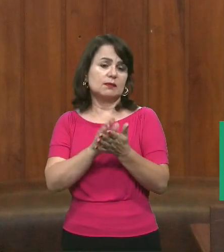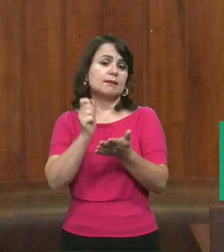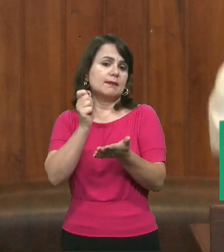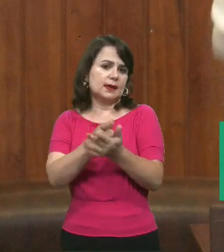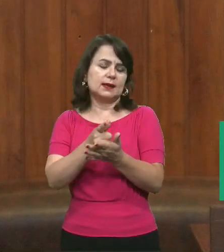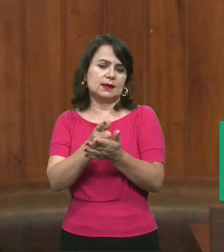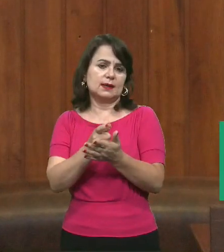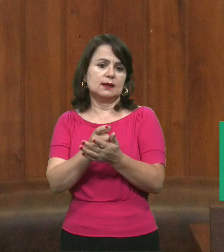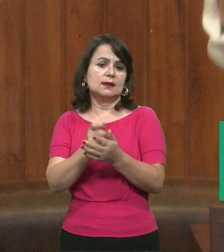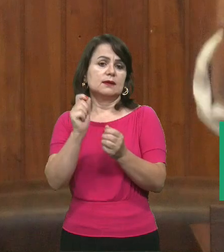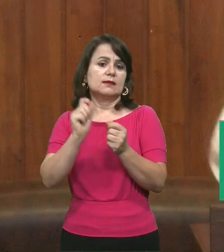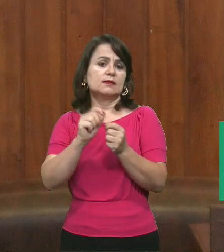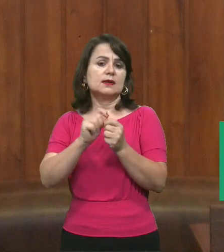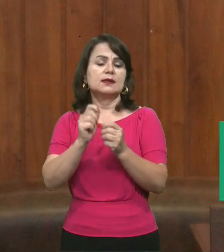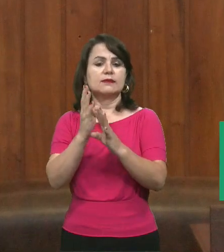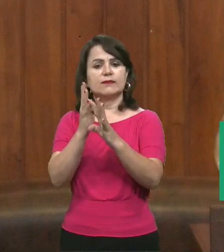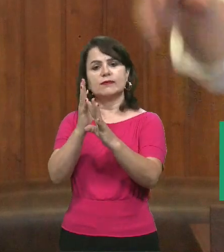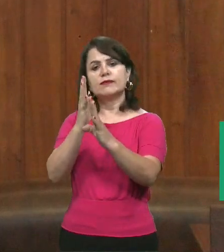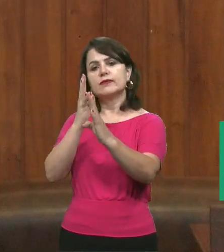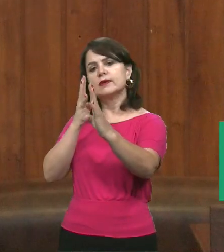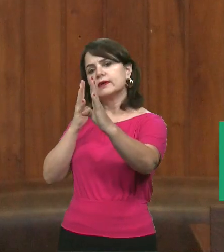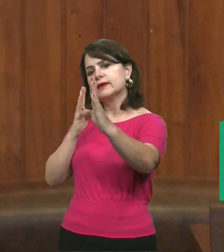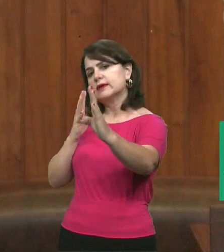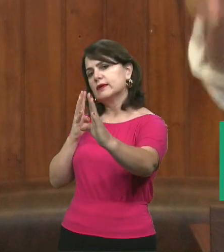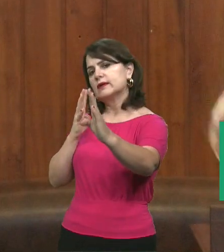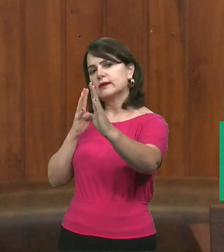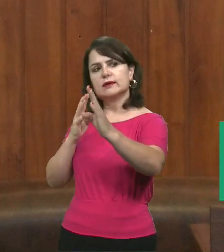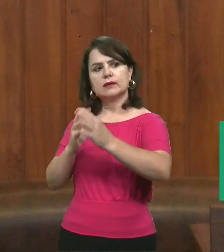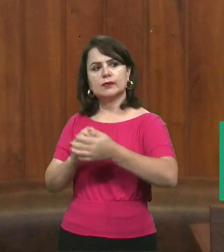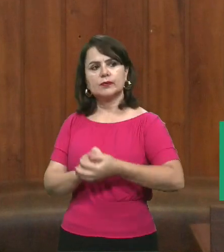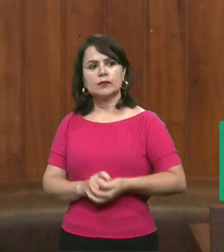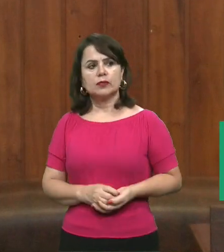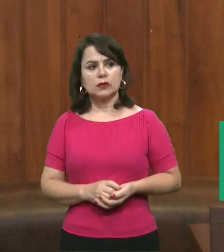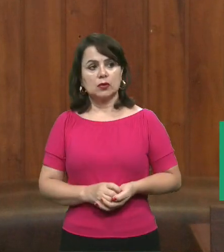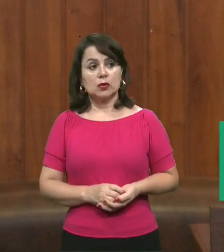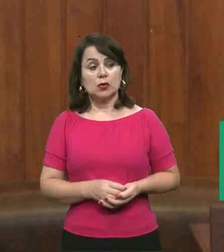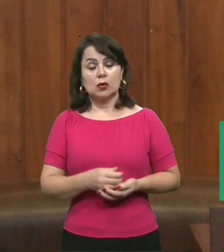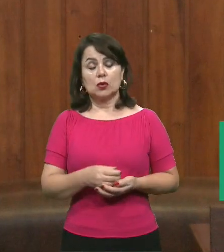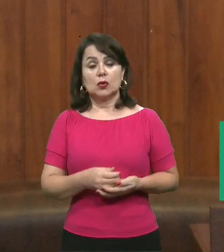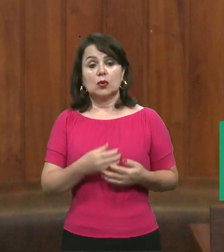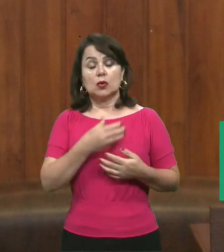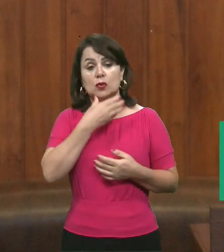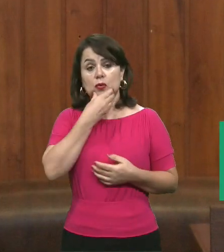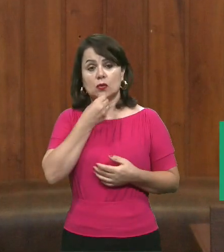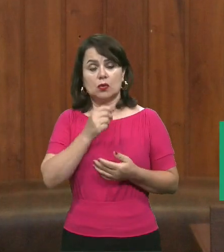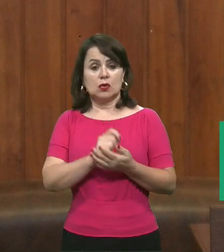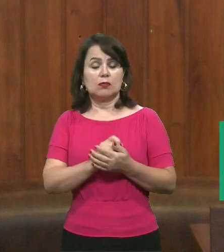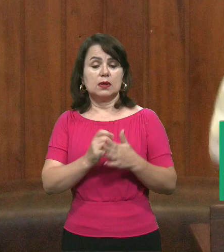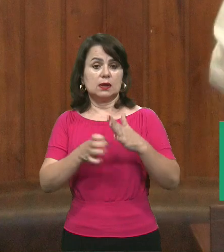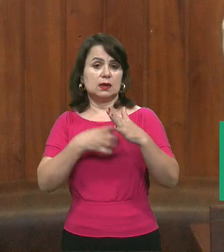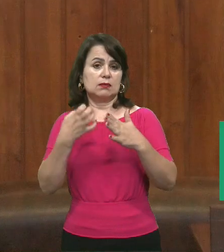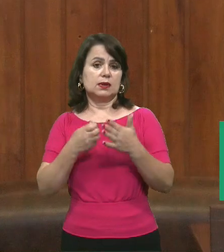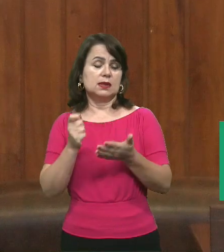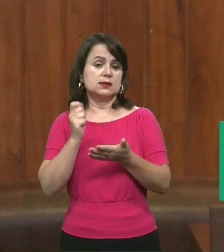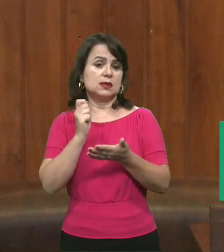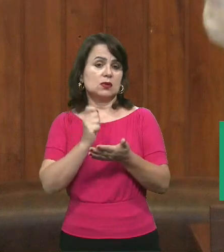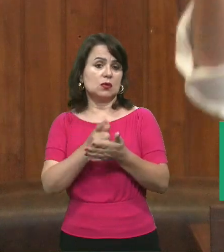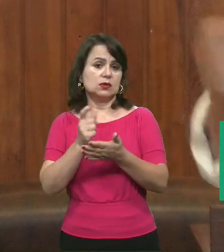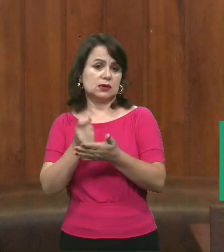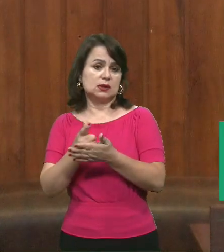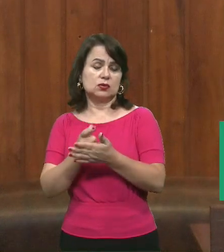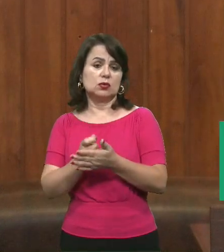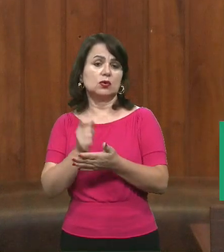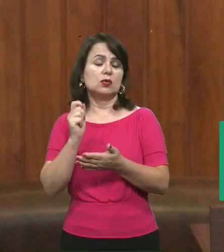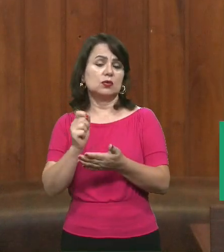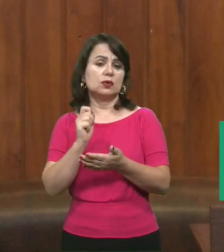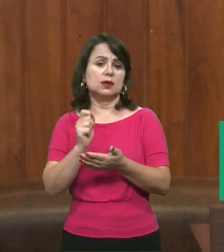ele está tão desesperado lá na Indurbe, ele ligou para um monte de gente não vir, que ele está criando agora, contratando uma empresa para parcelar as multas. Olha que